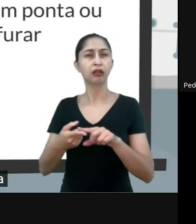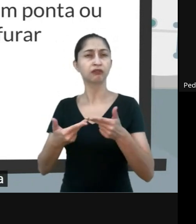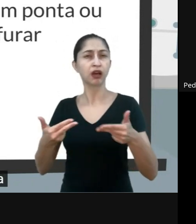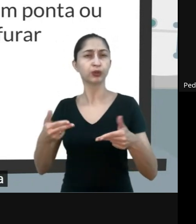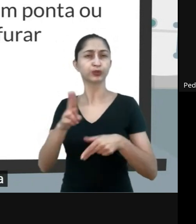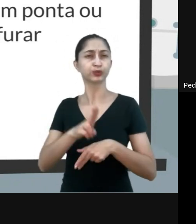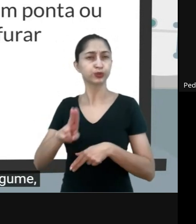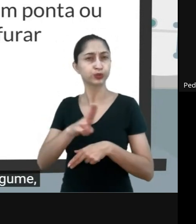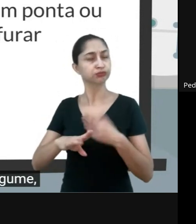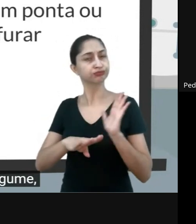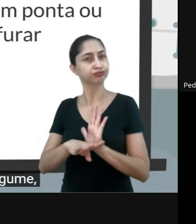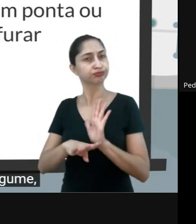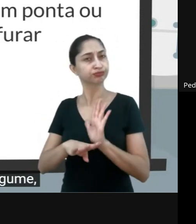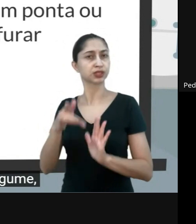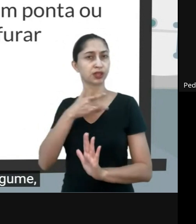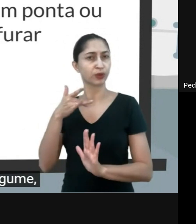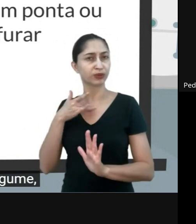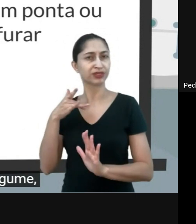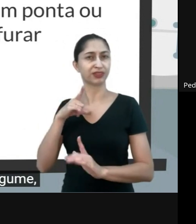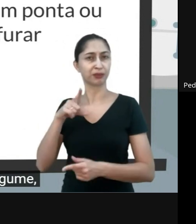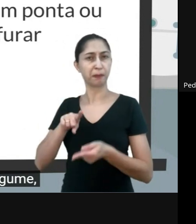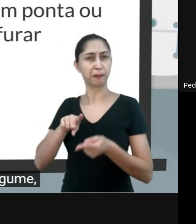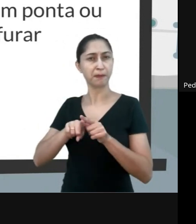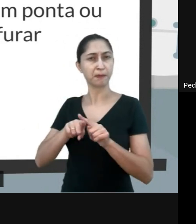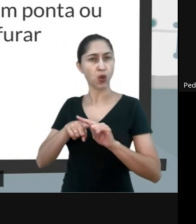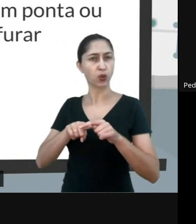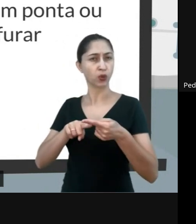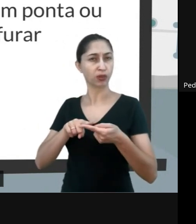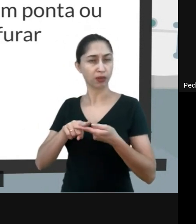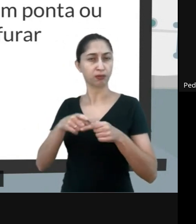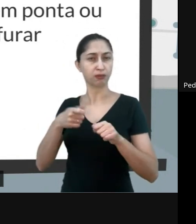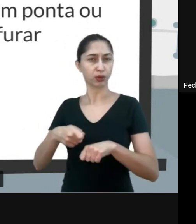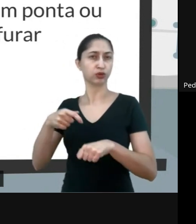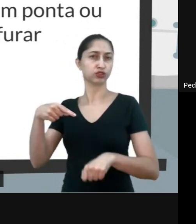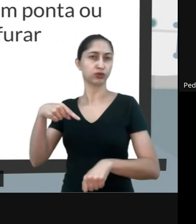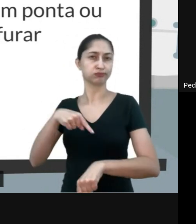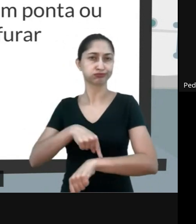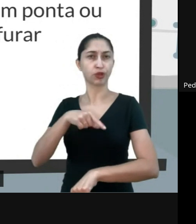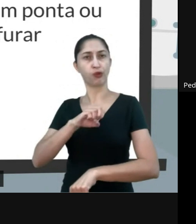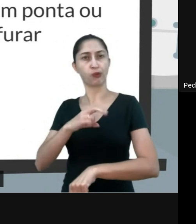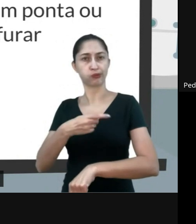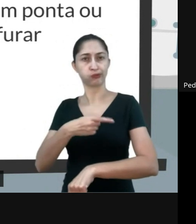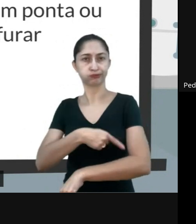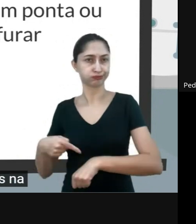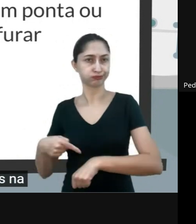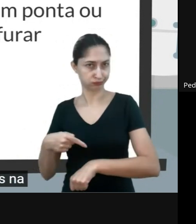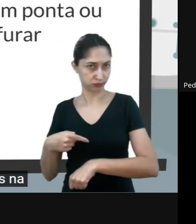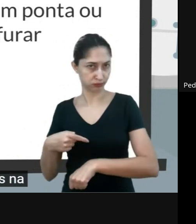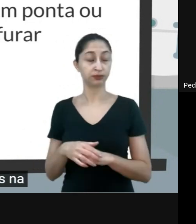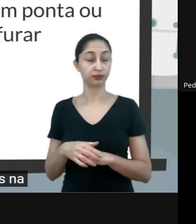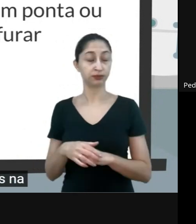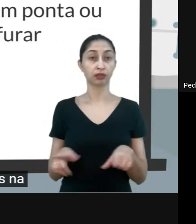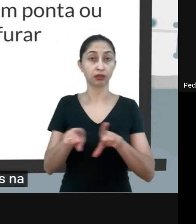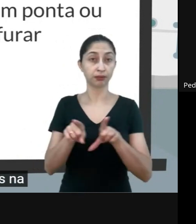materiais utilizados na assistência à saúde que têm ponta ou gume, ou que possam perfurar ou cortar. Por fim,